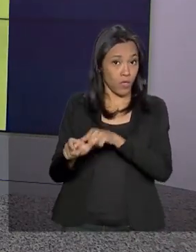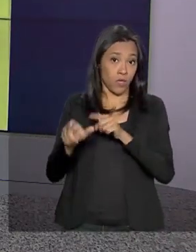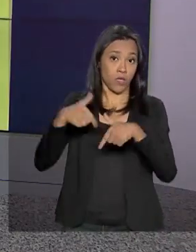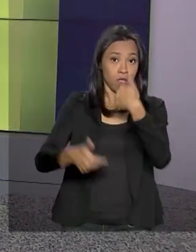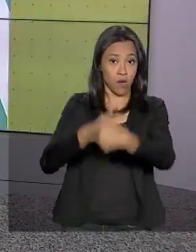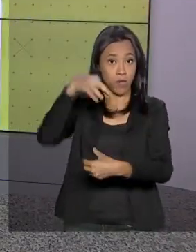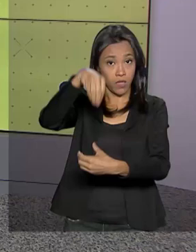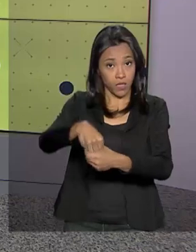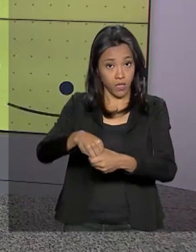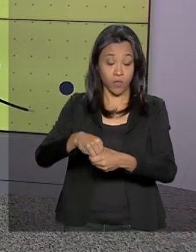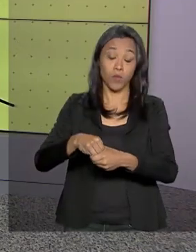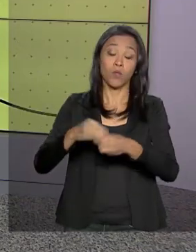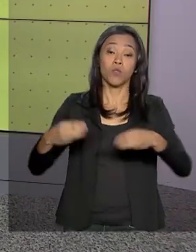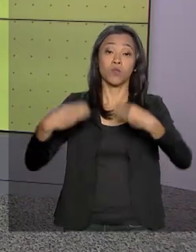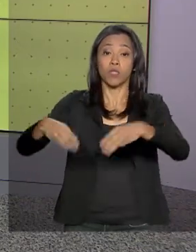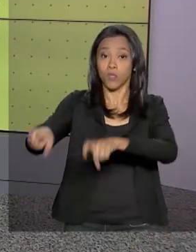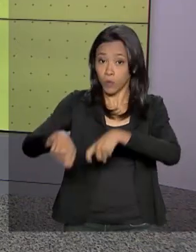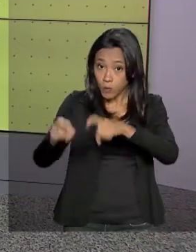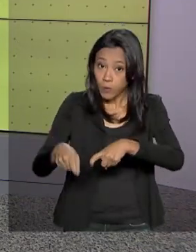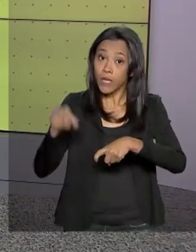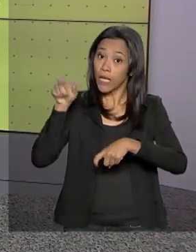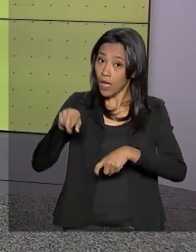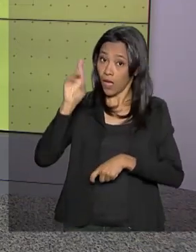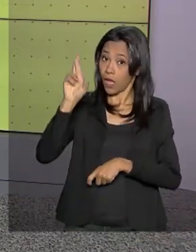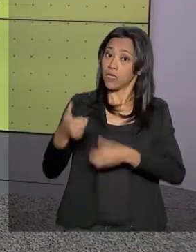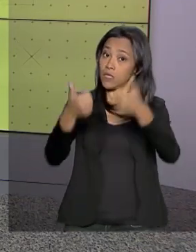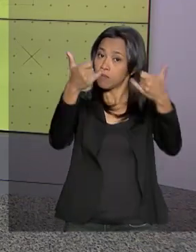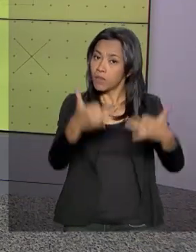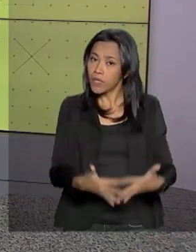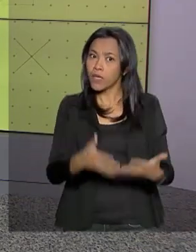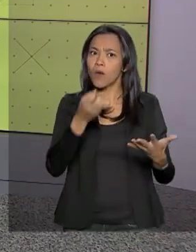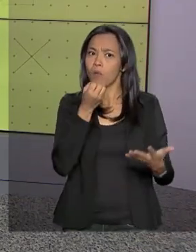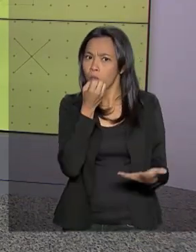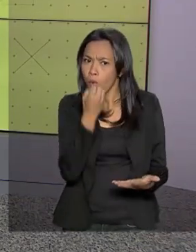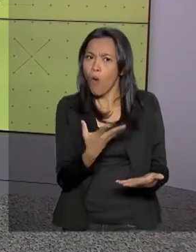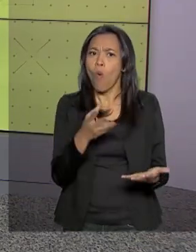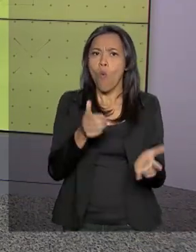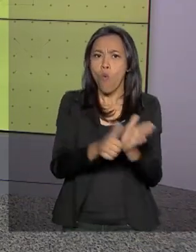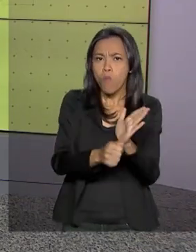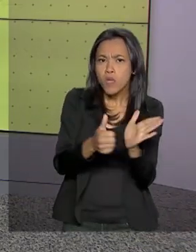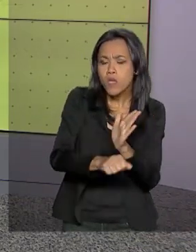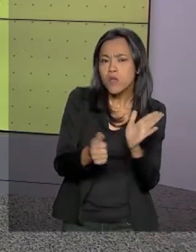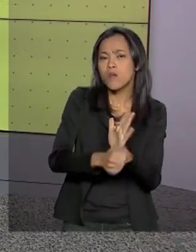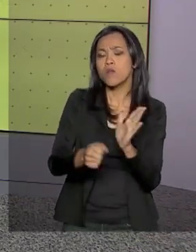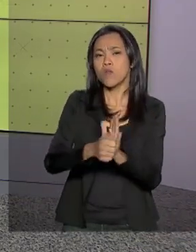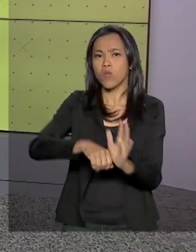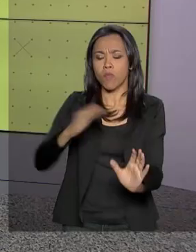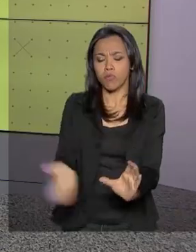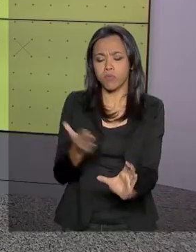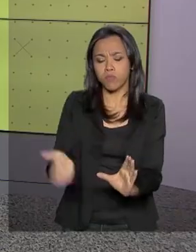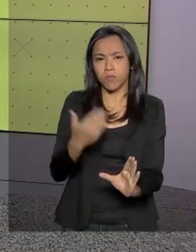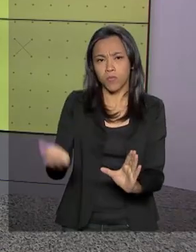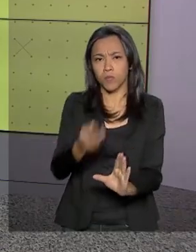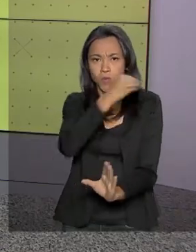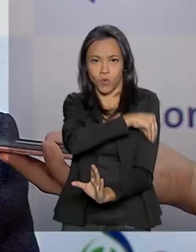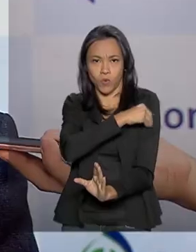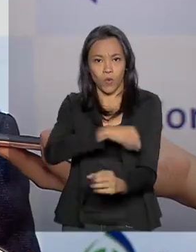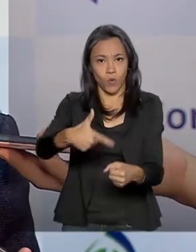Agricultura, Cid Caldas, explica as vantagens do milho em relação à cana-de-açúcar para a produção de combustível.